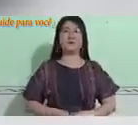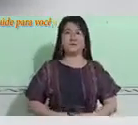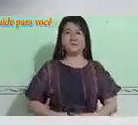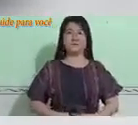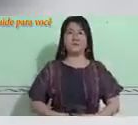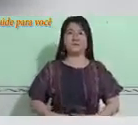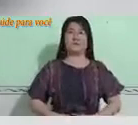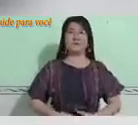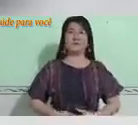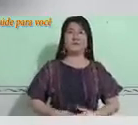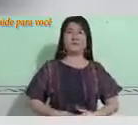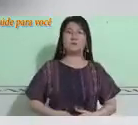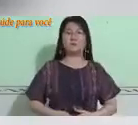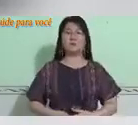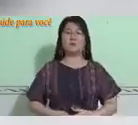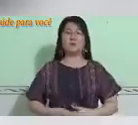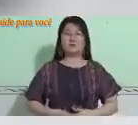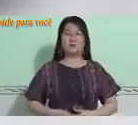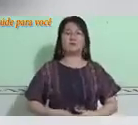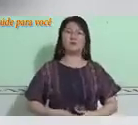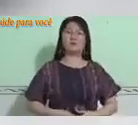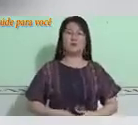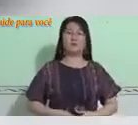o tratamento correto.